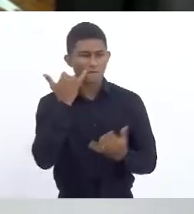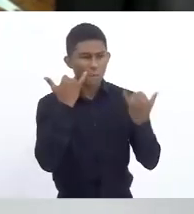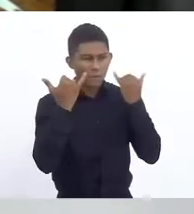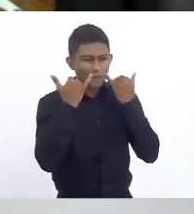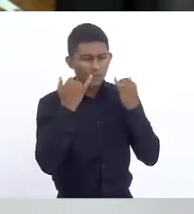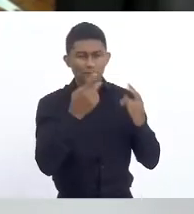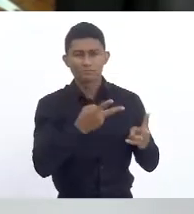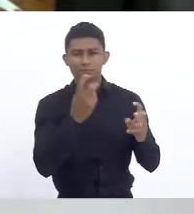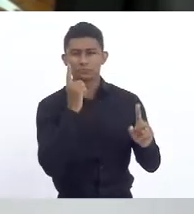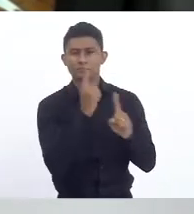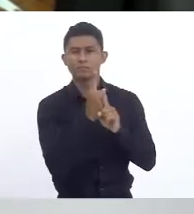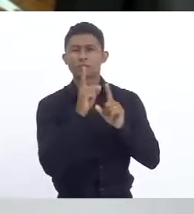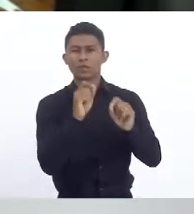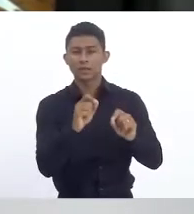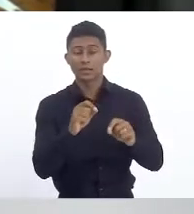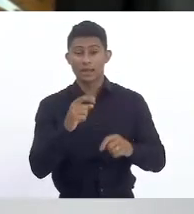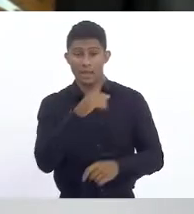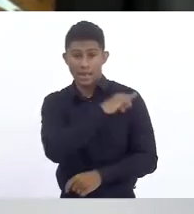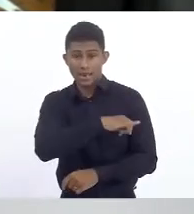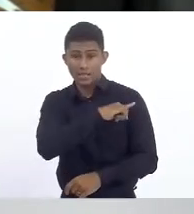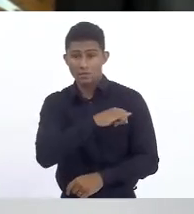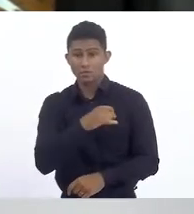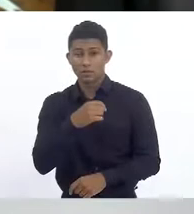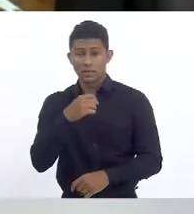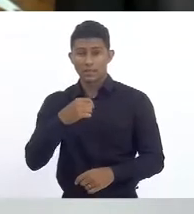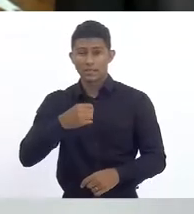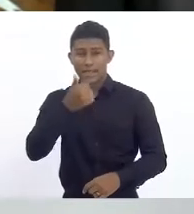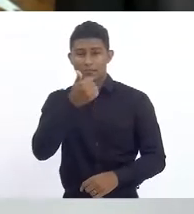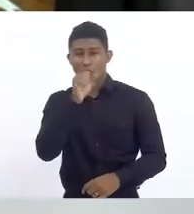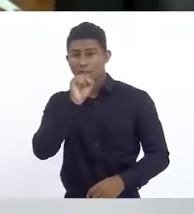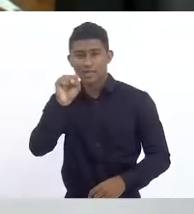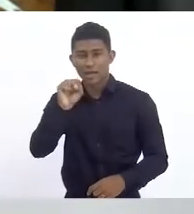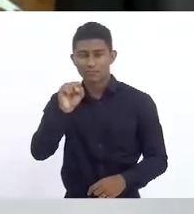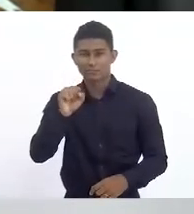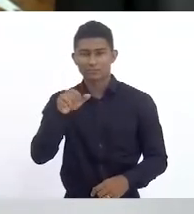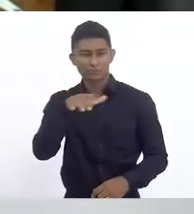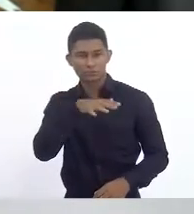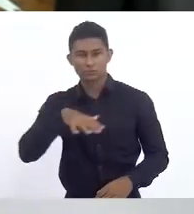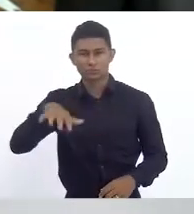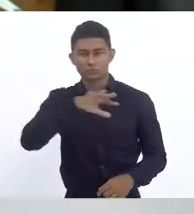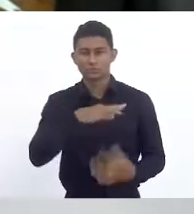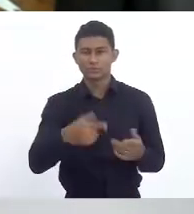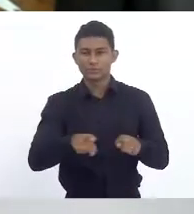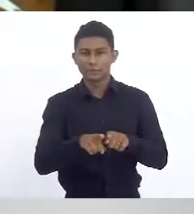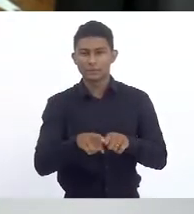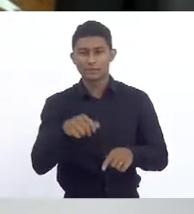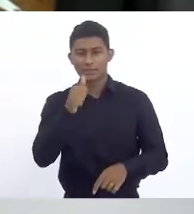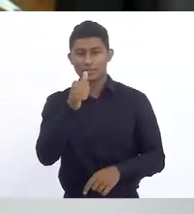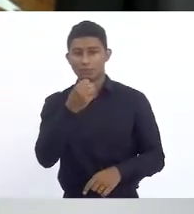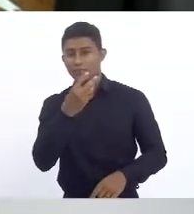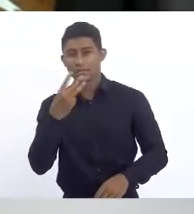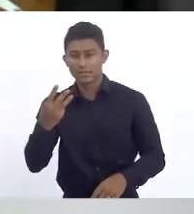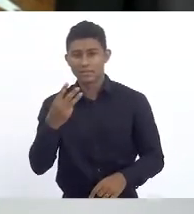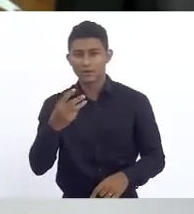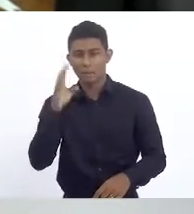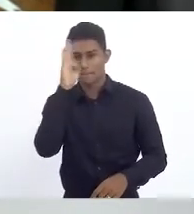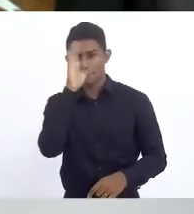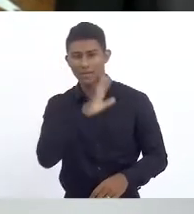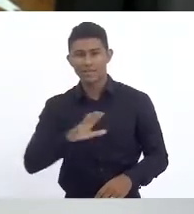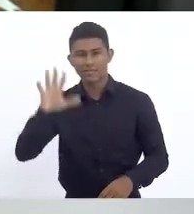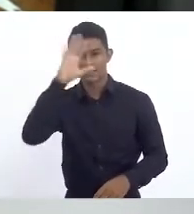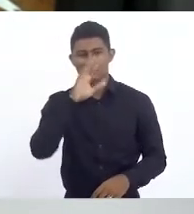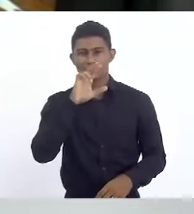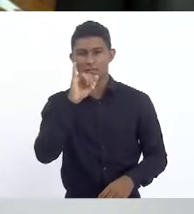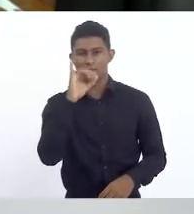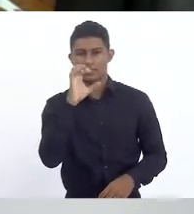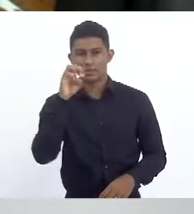de receita corrente líquida entre as unidades federativas, e a 13ª em termos de ICMS, os dois per